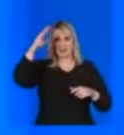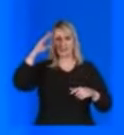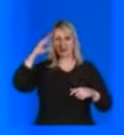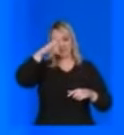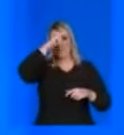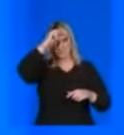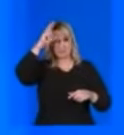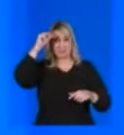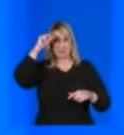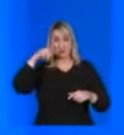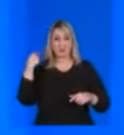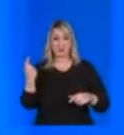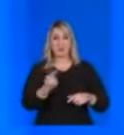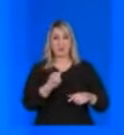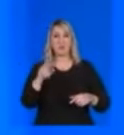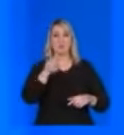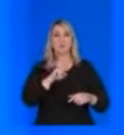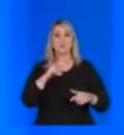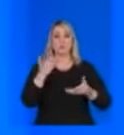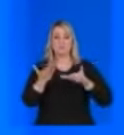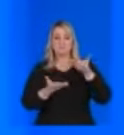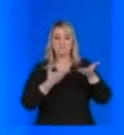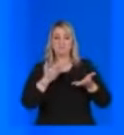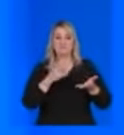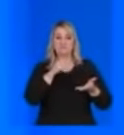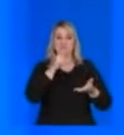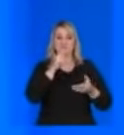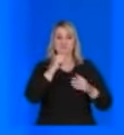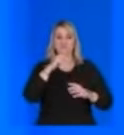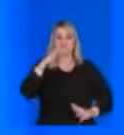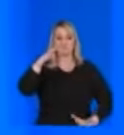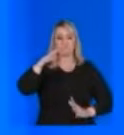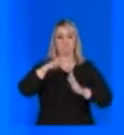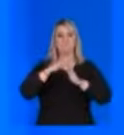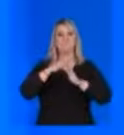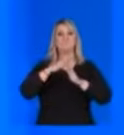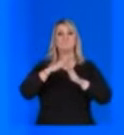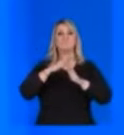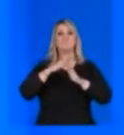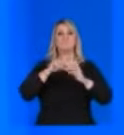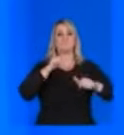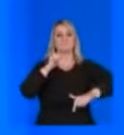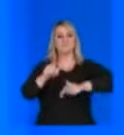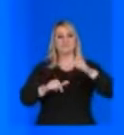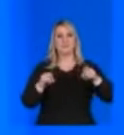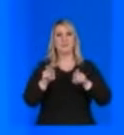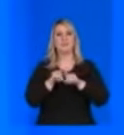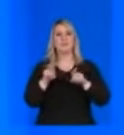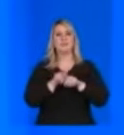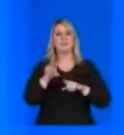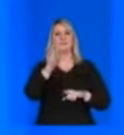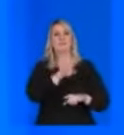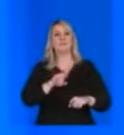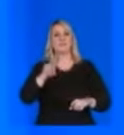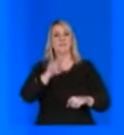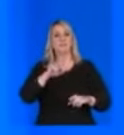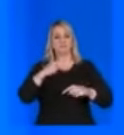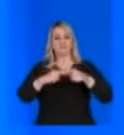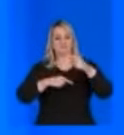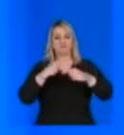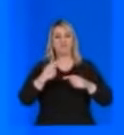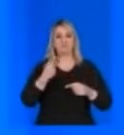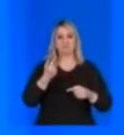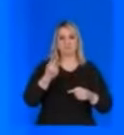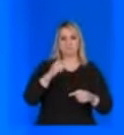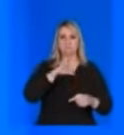prefeitura nós vamos utilizar o saneamento como mola propulsora de empregos mas também vamos utilizar o saneamento como geração de